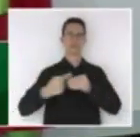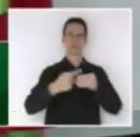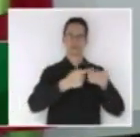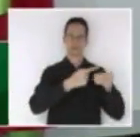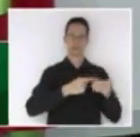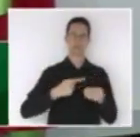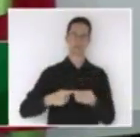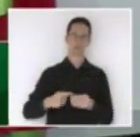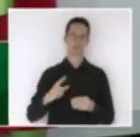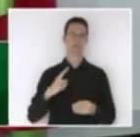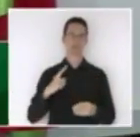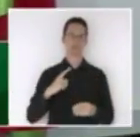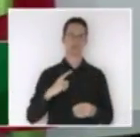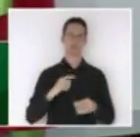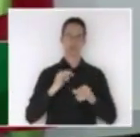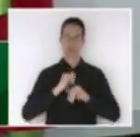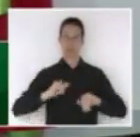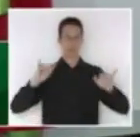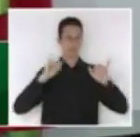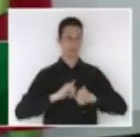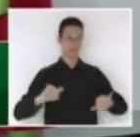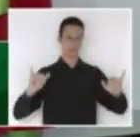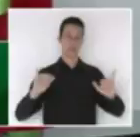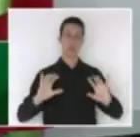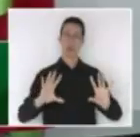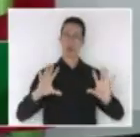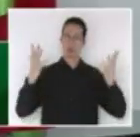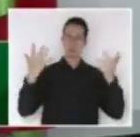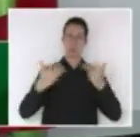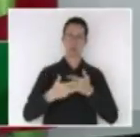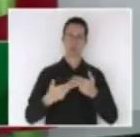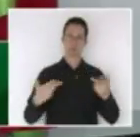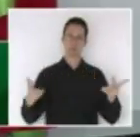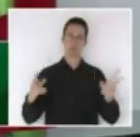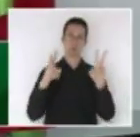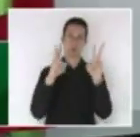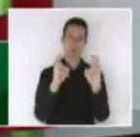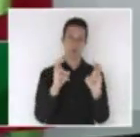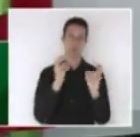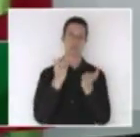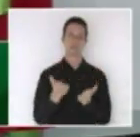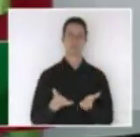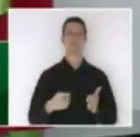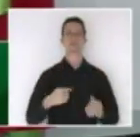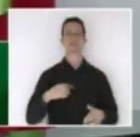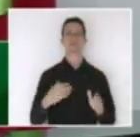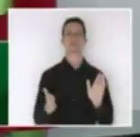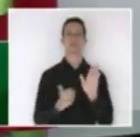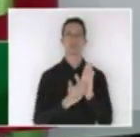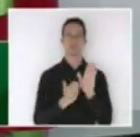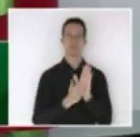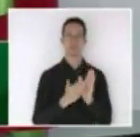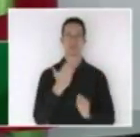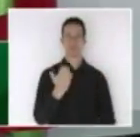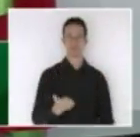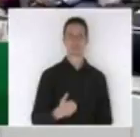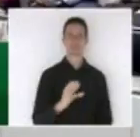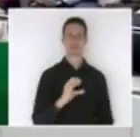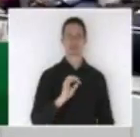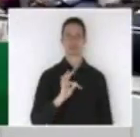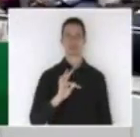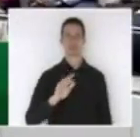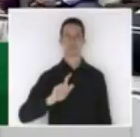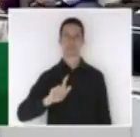promovendo eventos. Eu parabenizo o CTG Figueira Velha, que está aqui